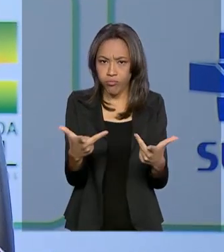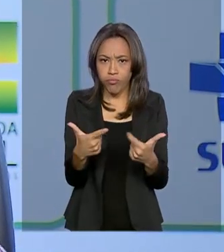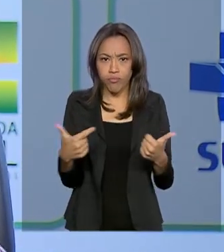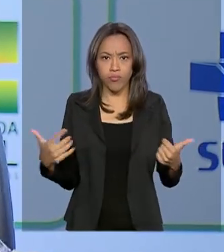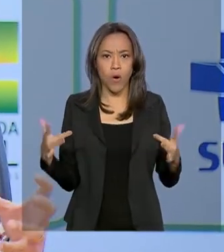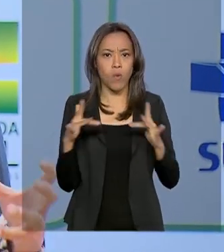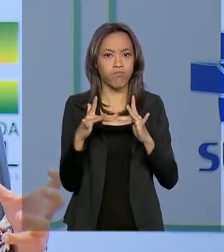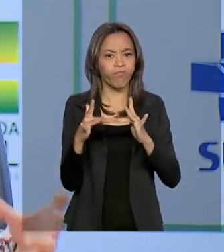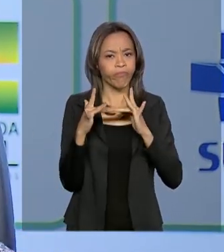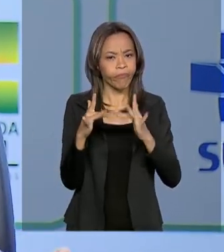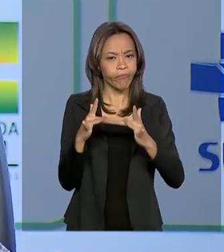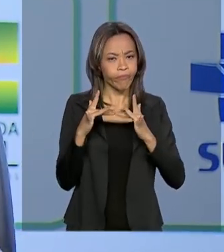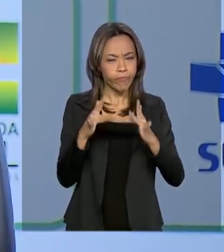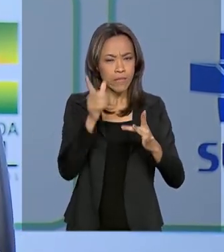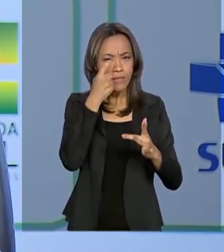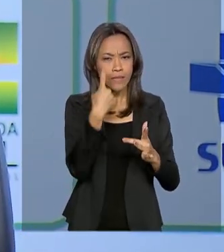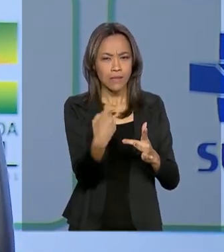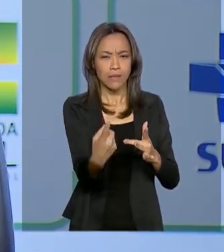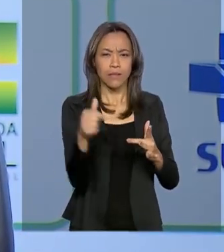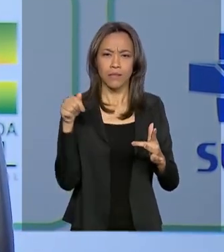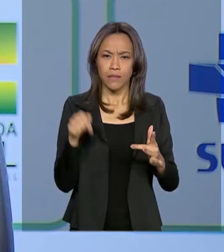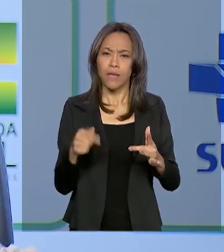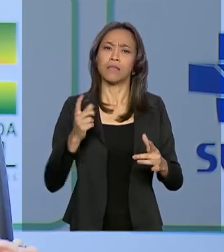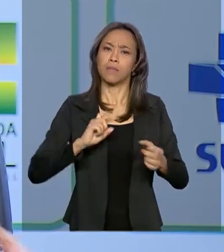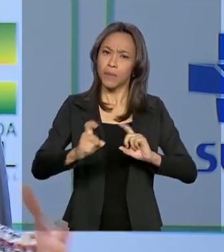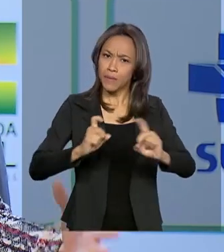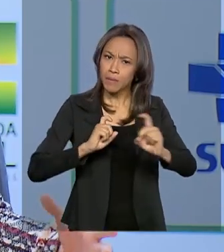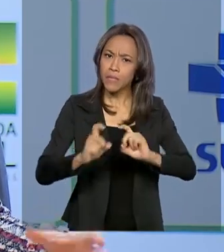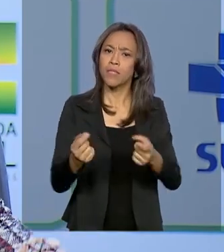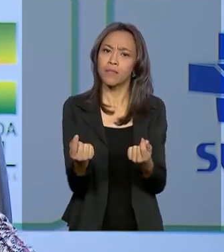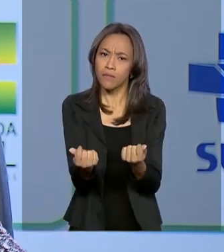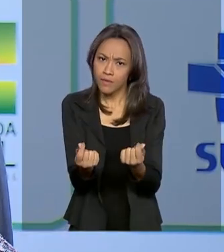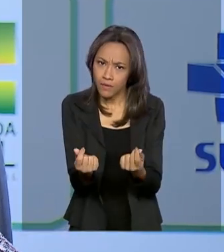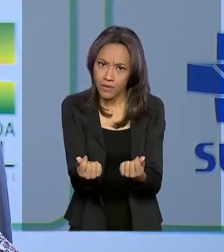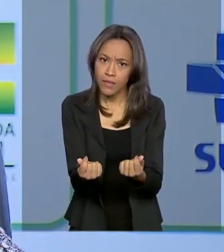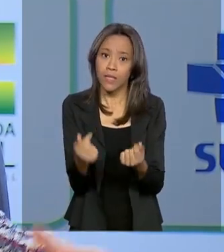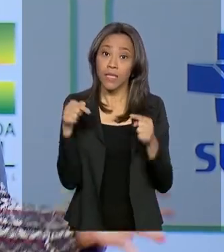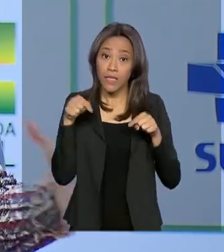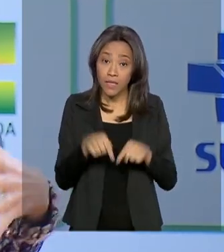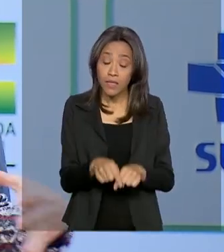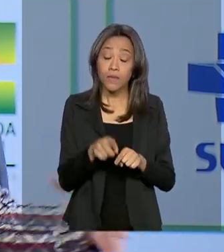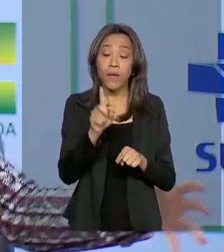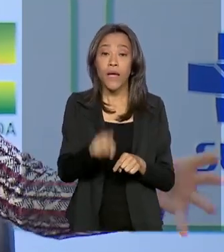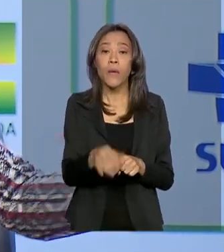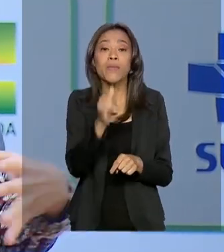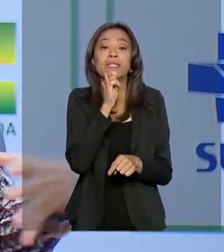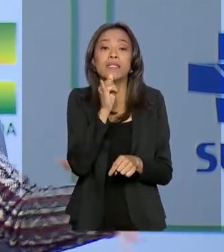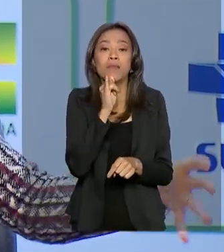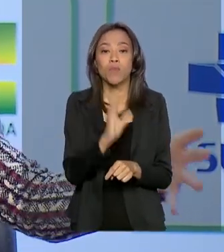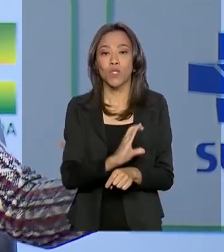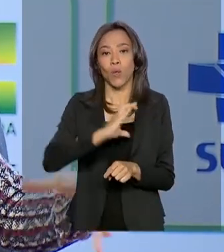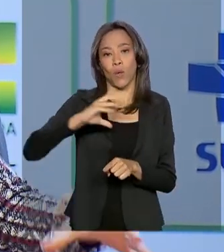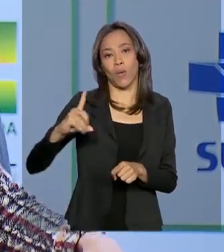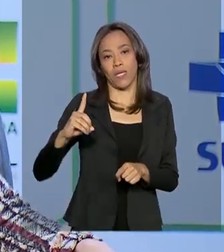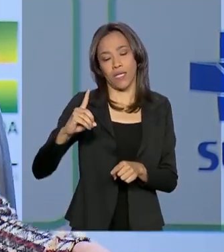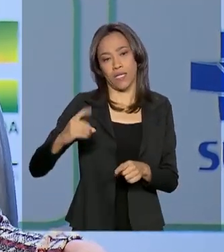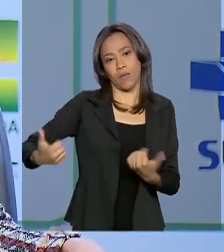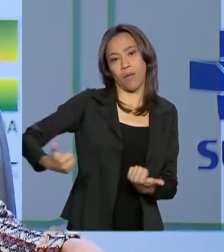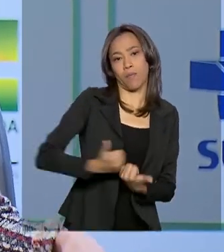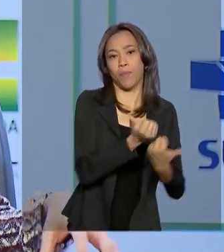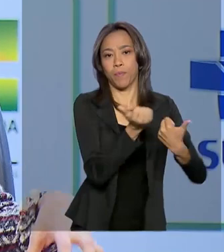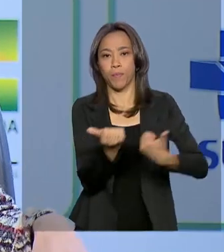muito interessante e que eu diria que é um exemplo de coordenação e colaboração entre